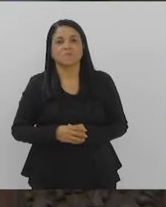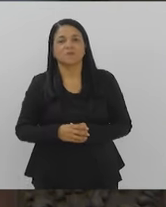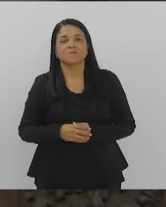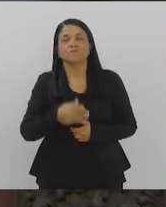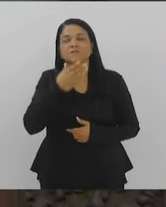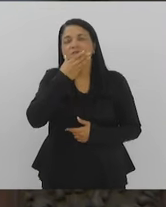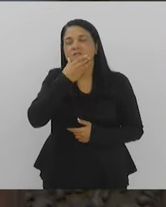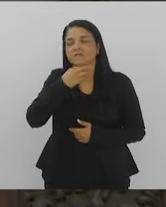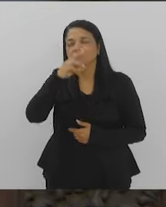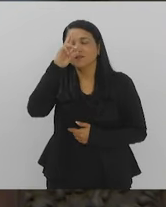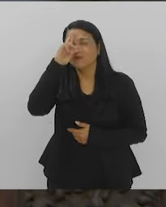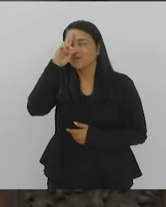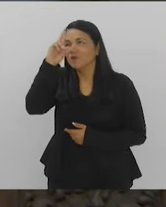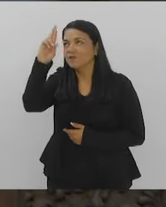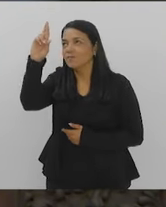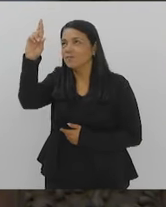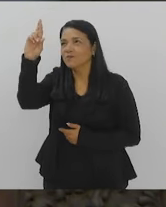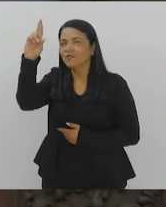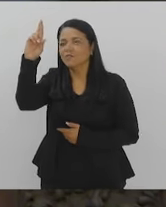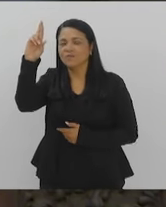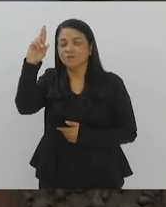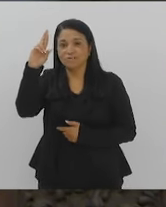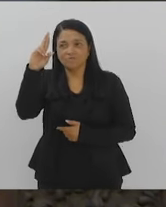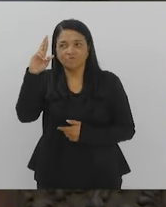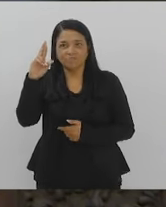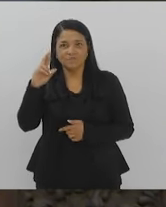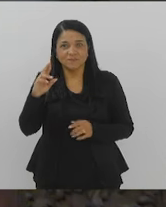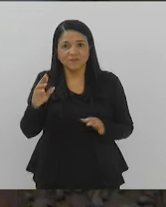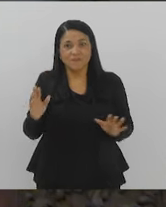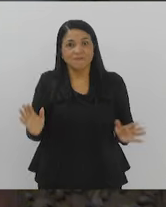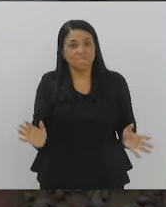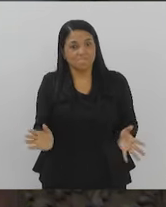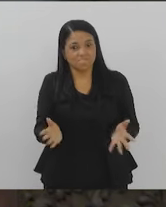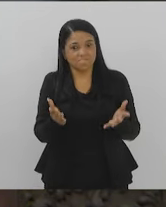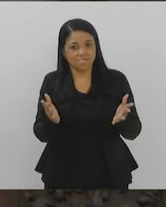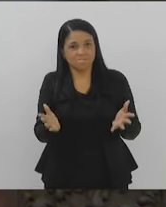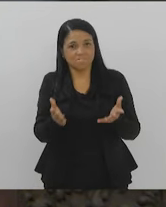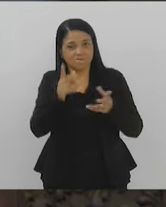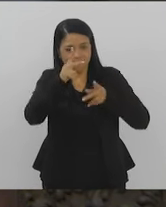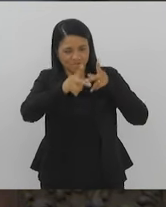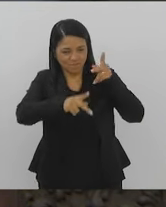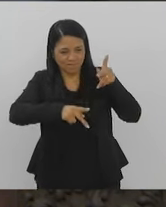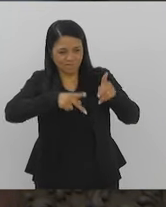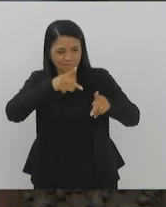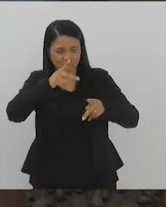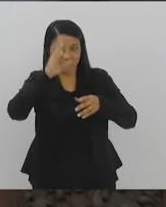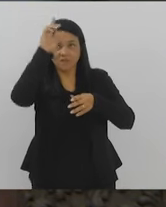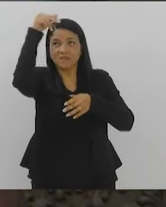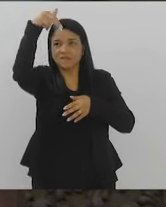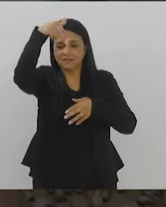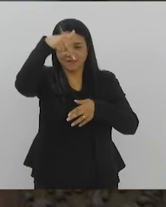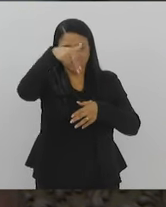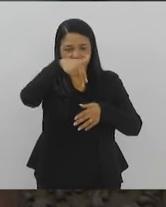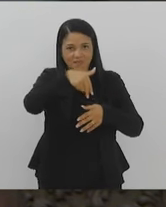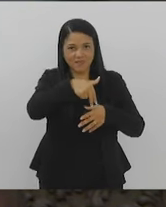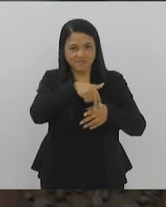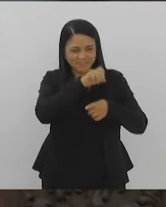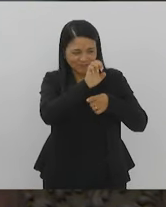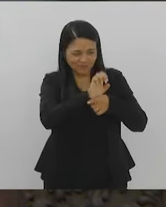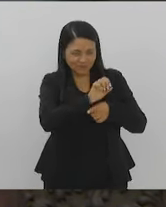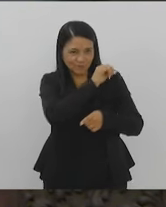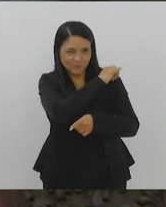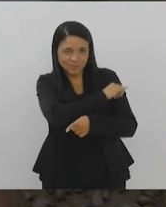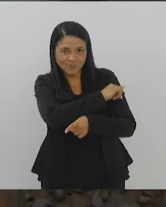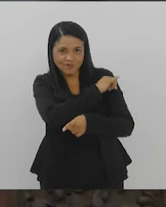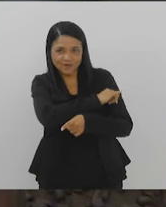Senhor, aviva teu povo, desce no Rio de Janeiro de novo,